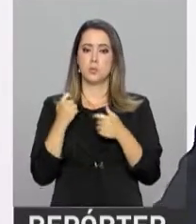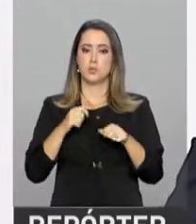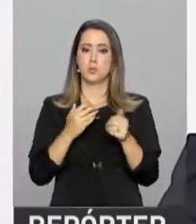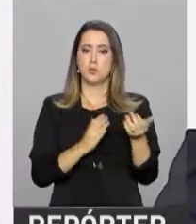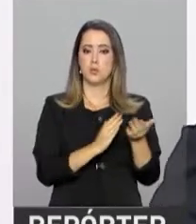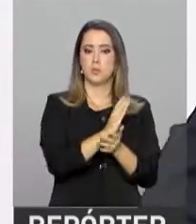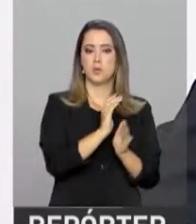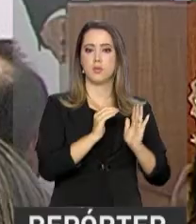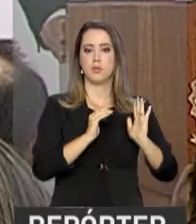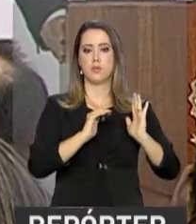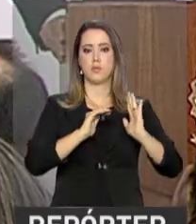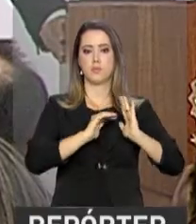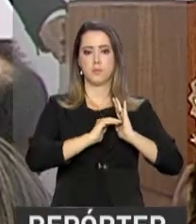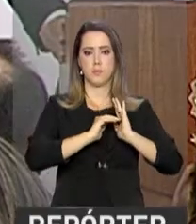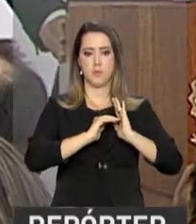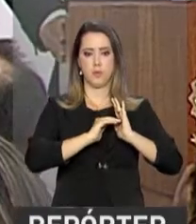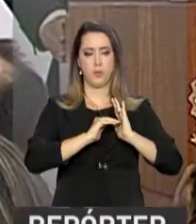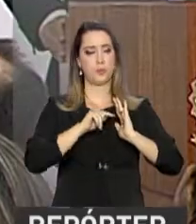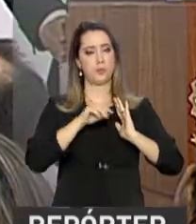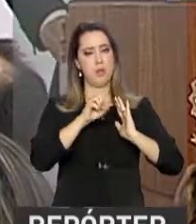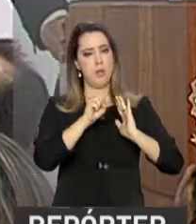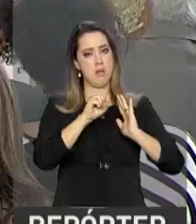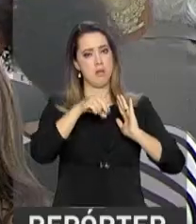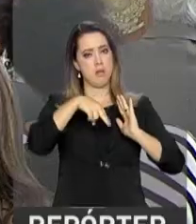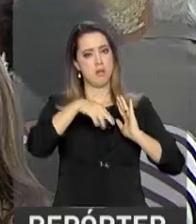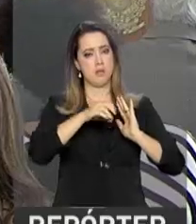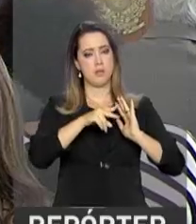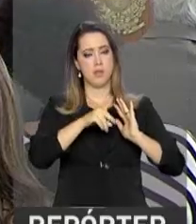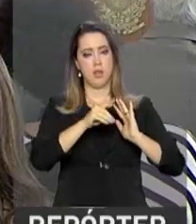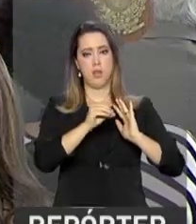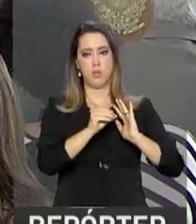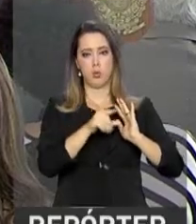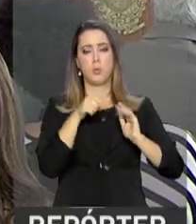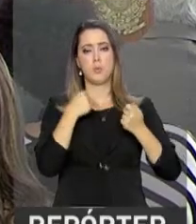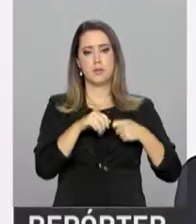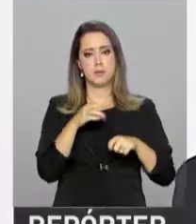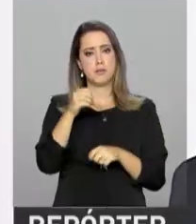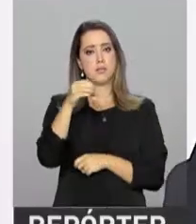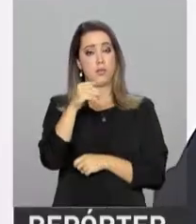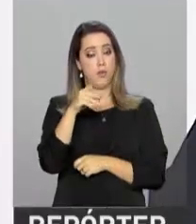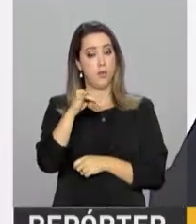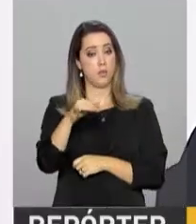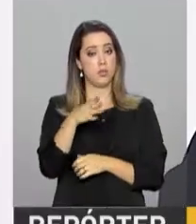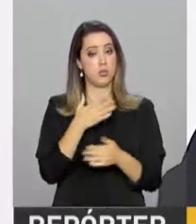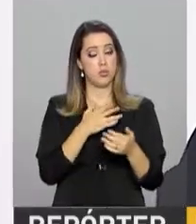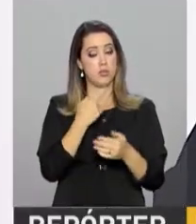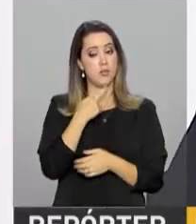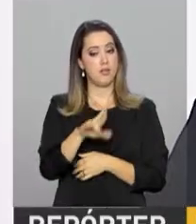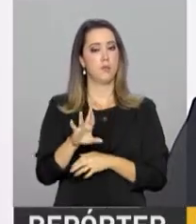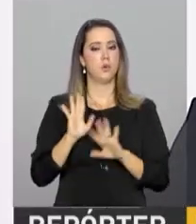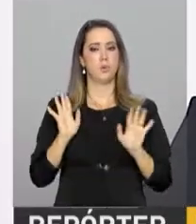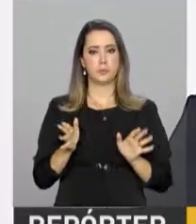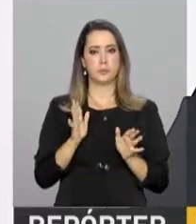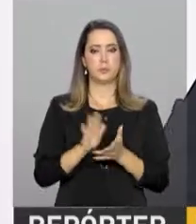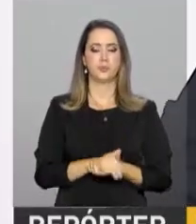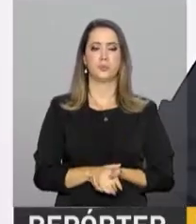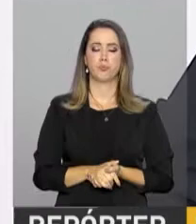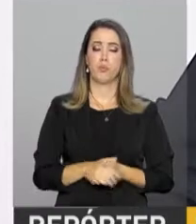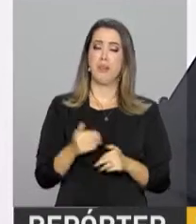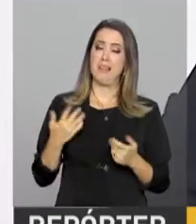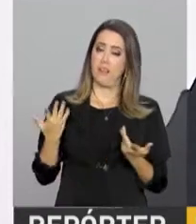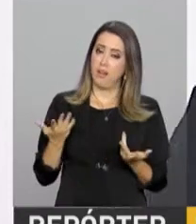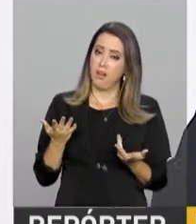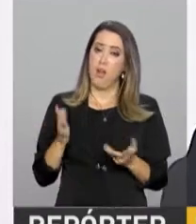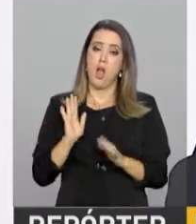aprovado pelo senado a previsão é que isso ocorra em até 90 dias ajudar muito que os nossos jovens possam de